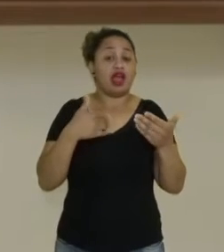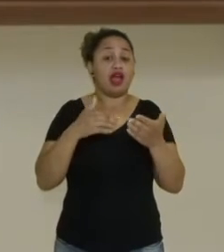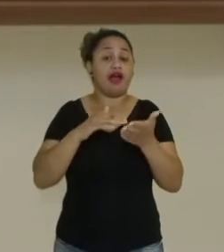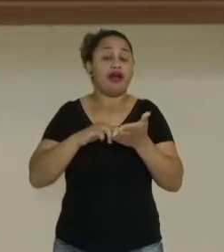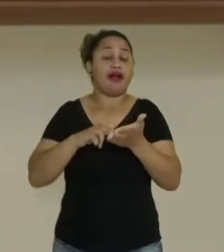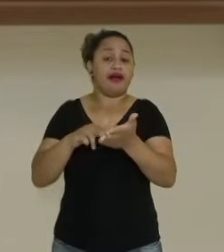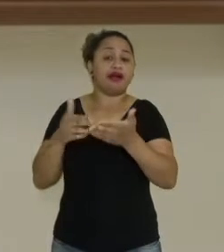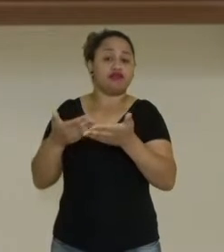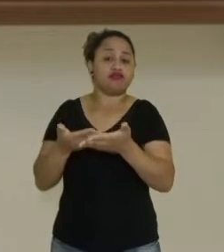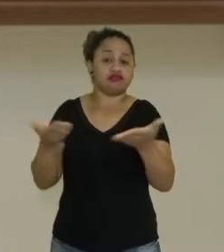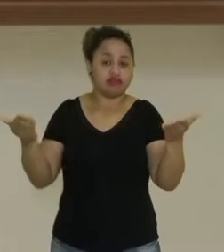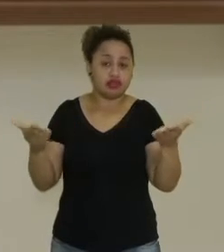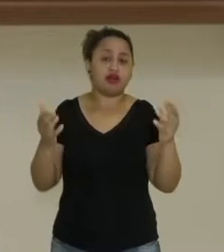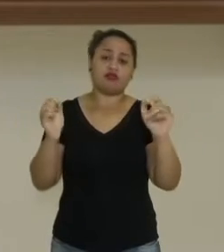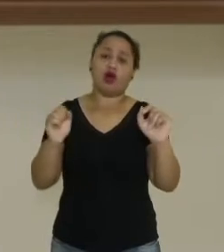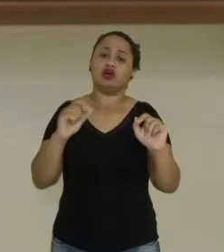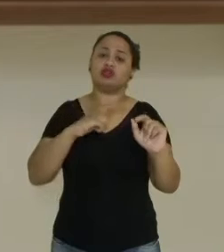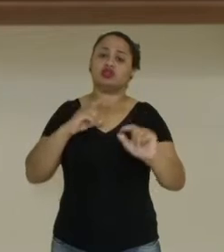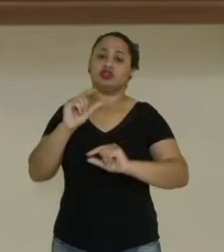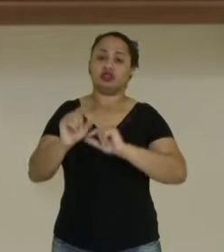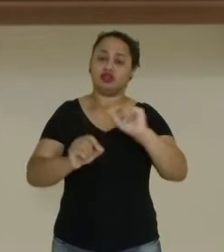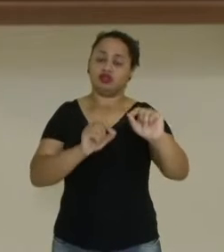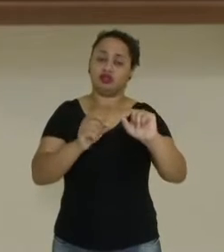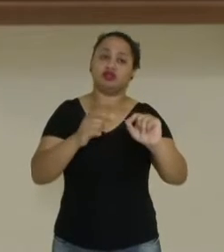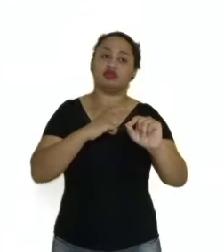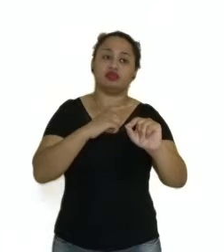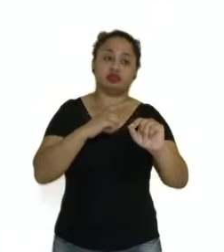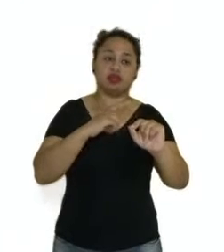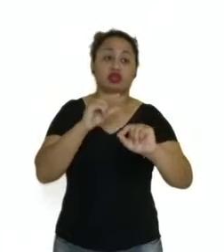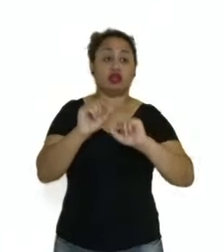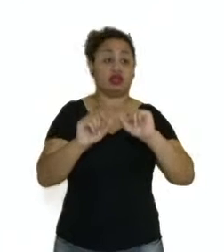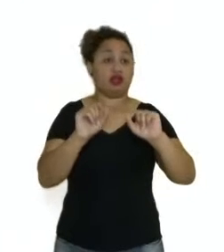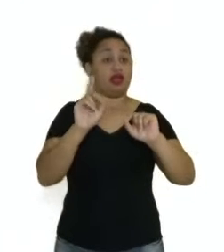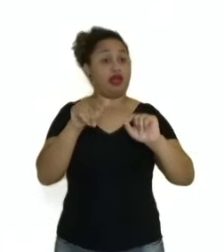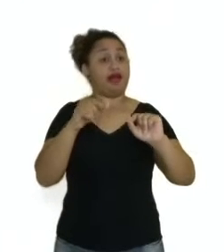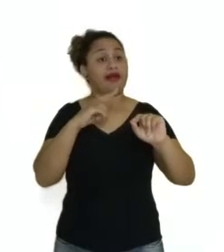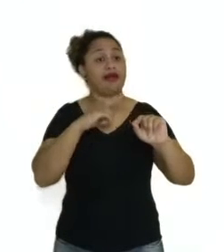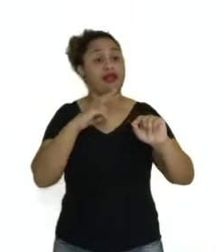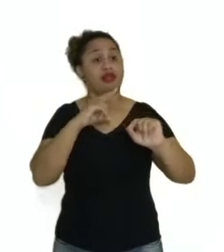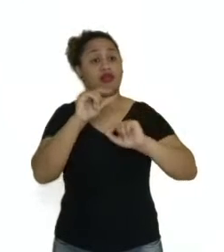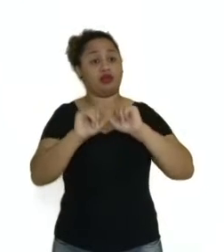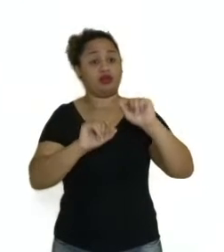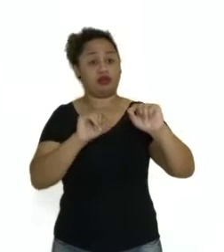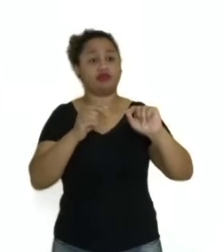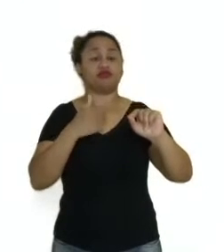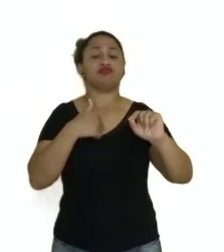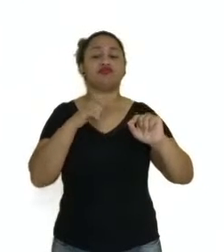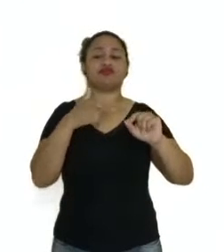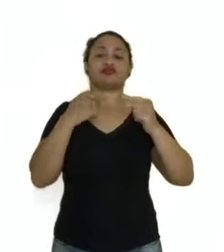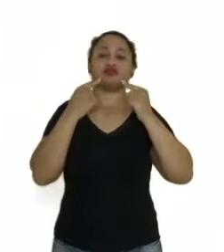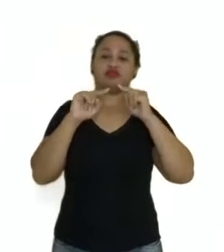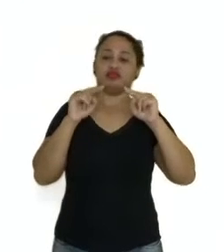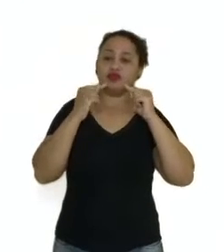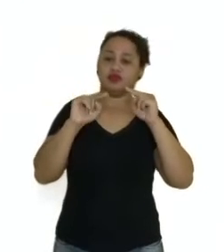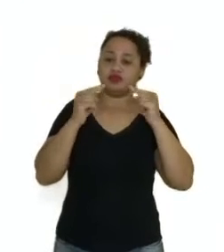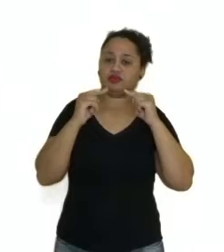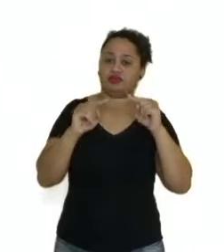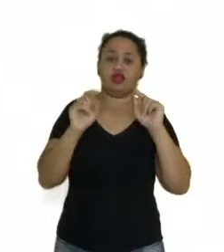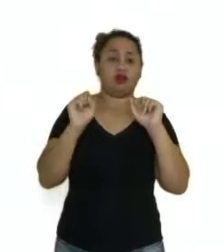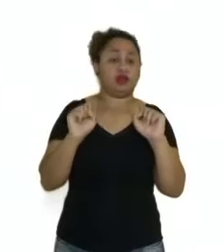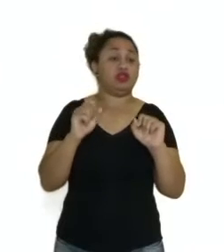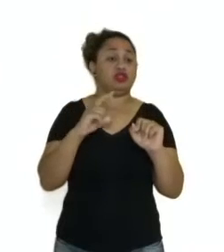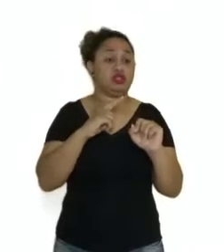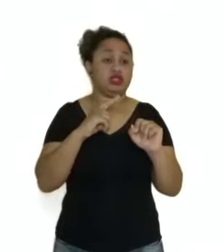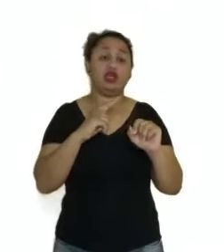é uma carta que pode trazer o quê? Acertou quem disse que ela pode trazer o quê? Uma reclamação, mas